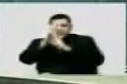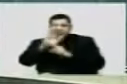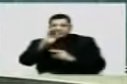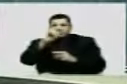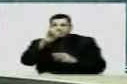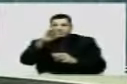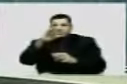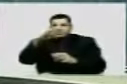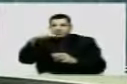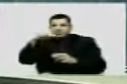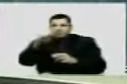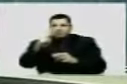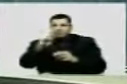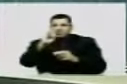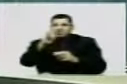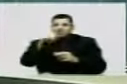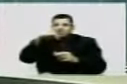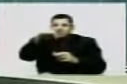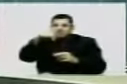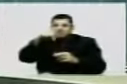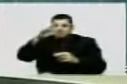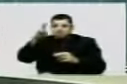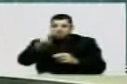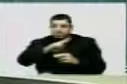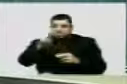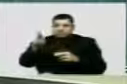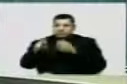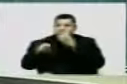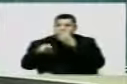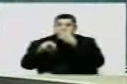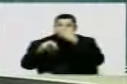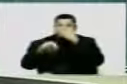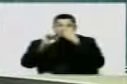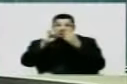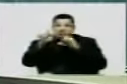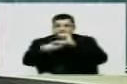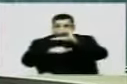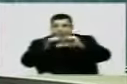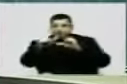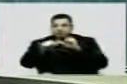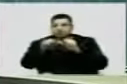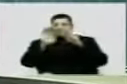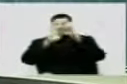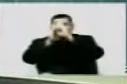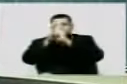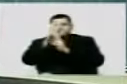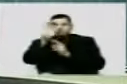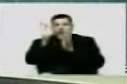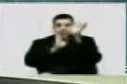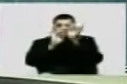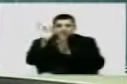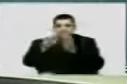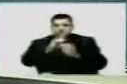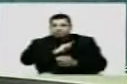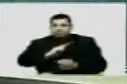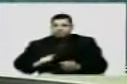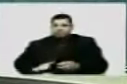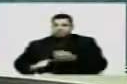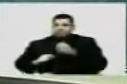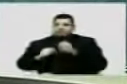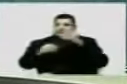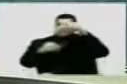de ICMS é de 7 bilhões de reais. Se mudar nas regras propostas pelo